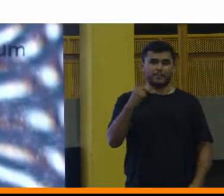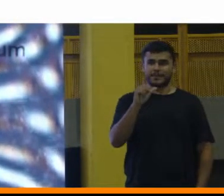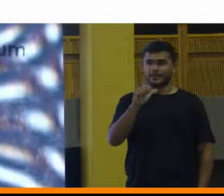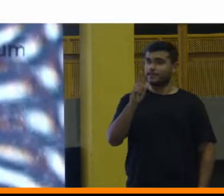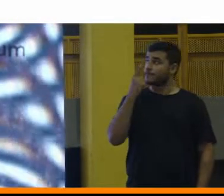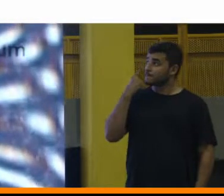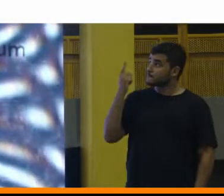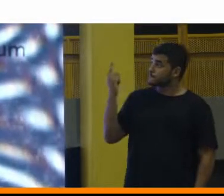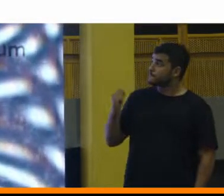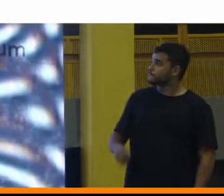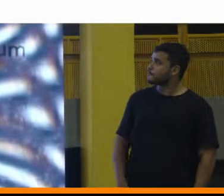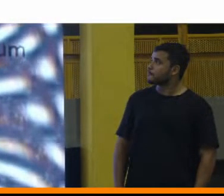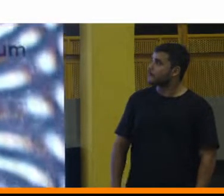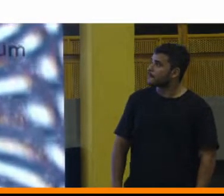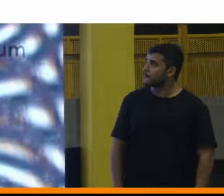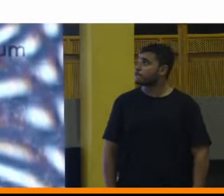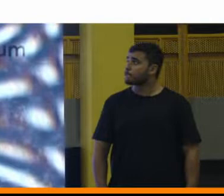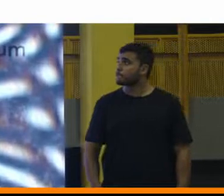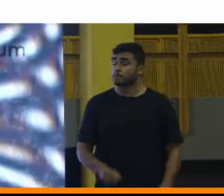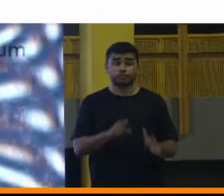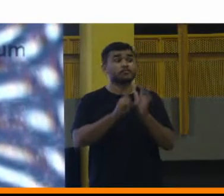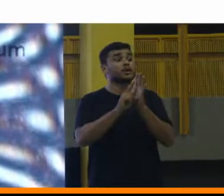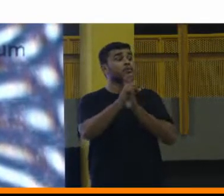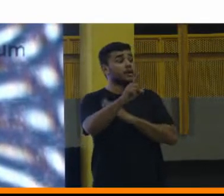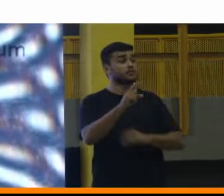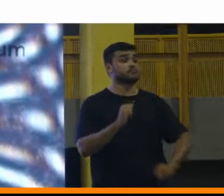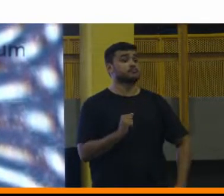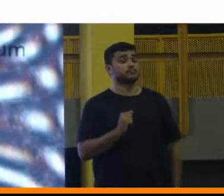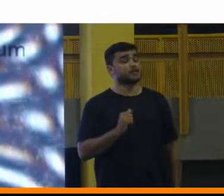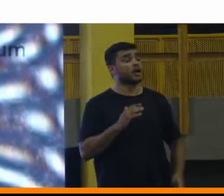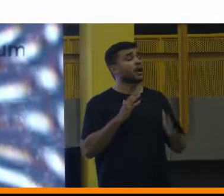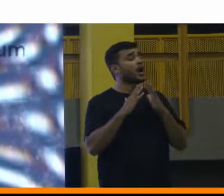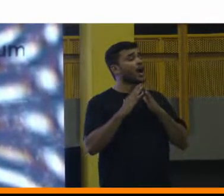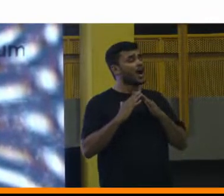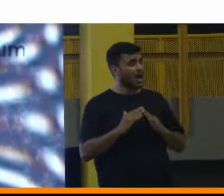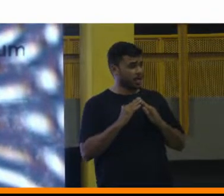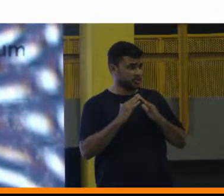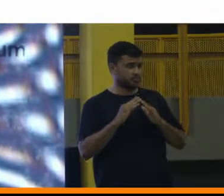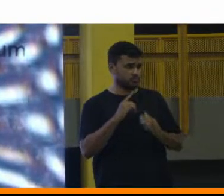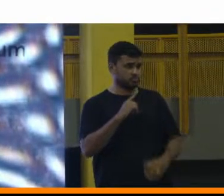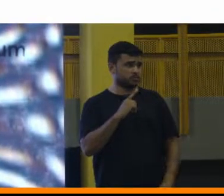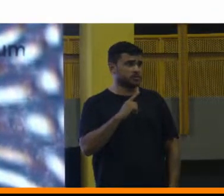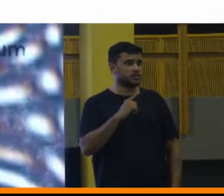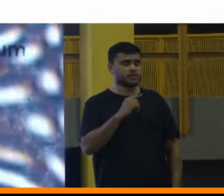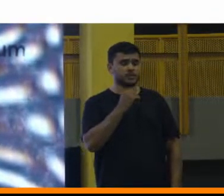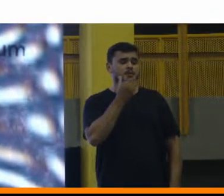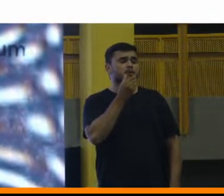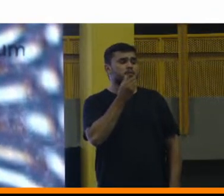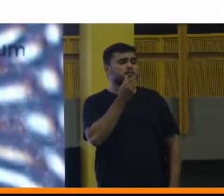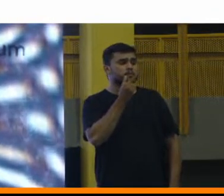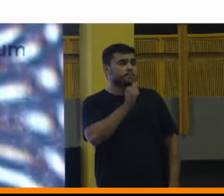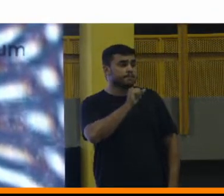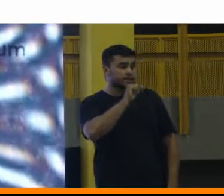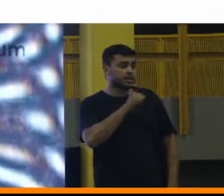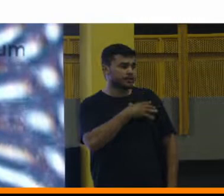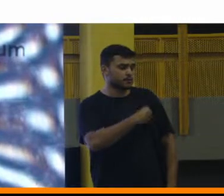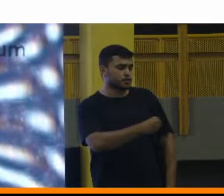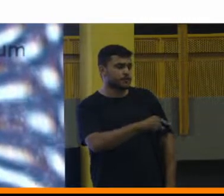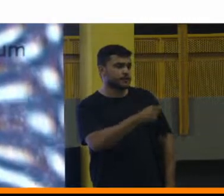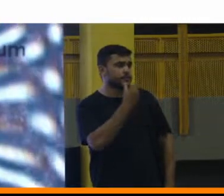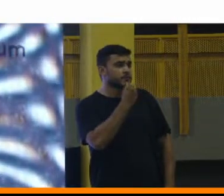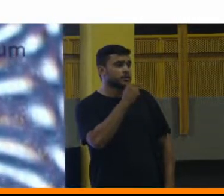gente diz: durante uma faxina, a mãe pediu que o filho a ajudasse deslocando um móvel para mudá-lo de